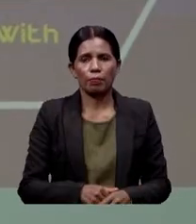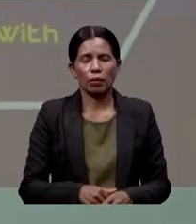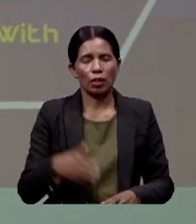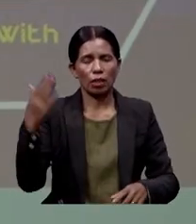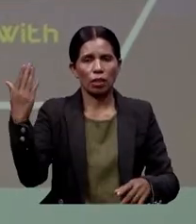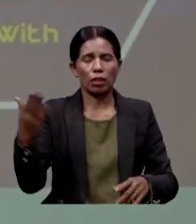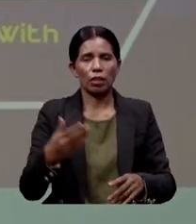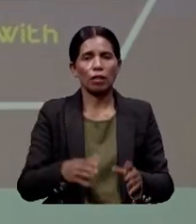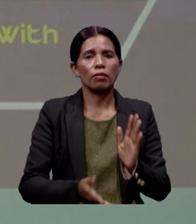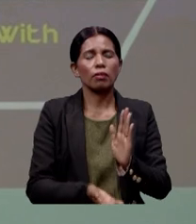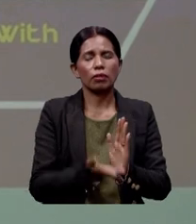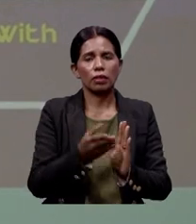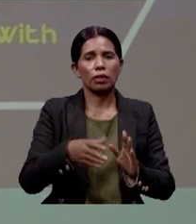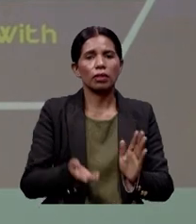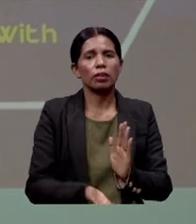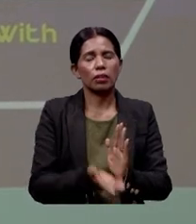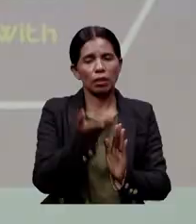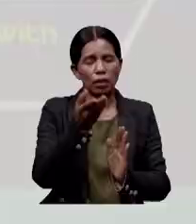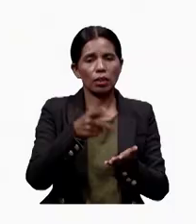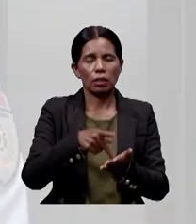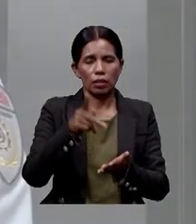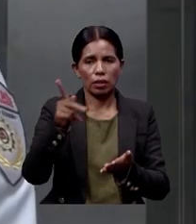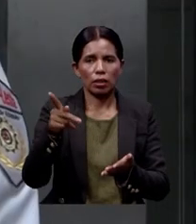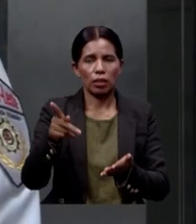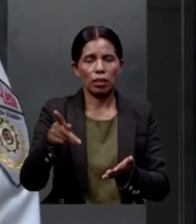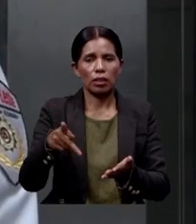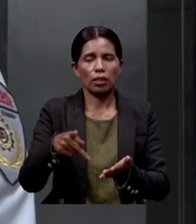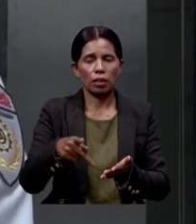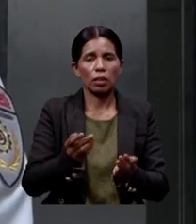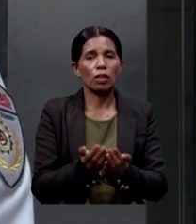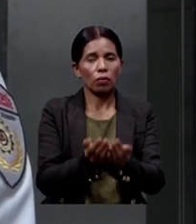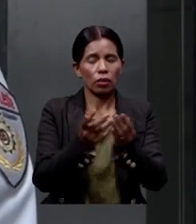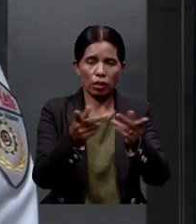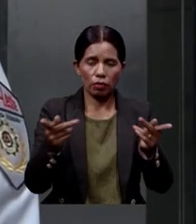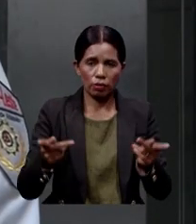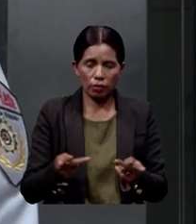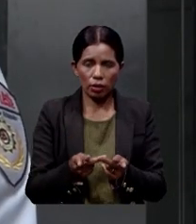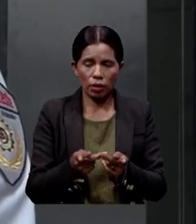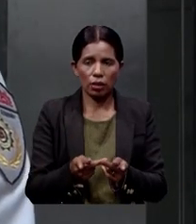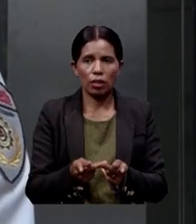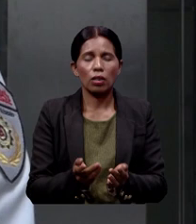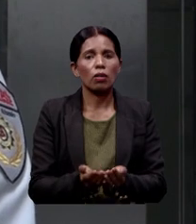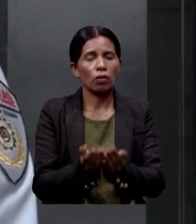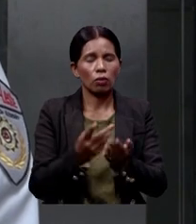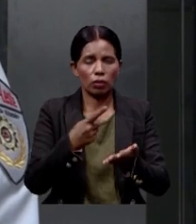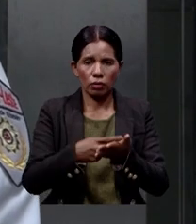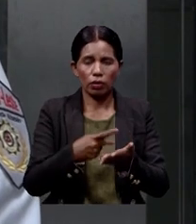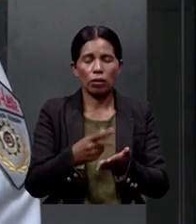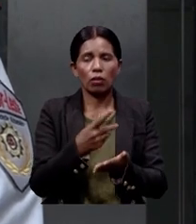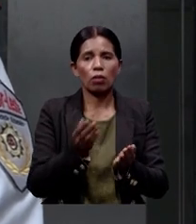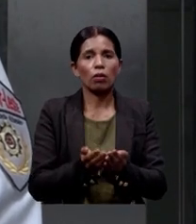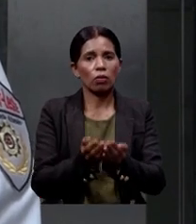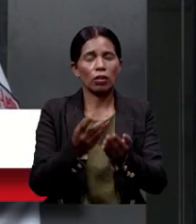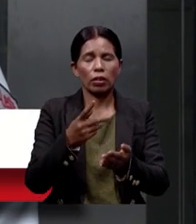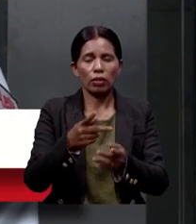né? Fiz na beia Porto Tiber. Fiz na beia Porto Tiber, né? Será baseia ba resolução, ba decreto-lei, na